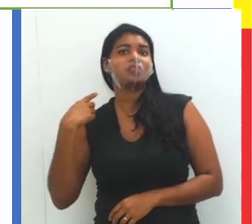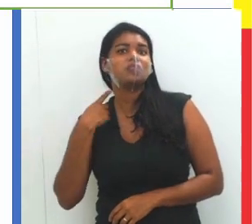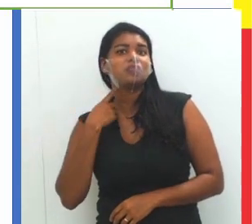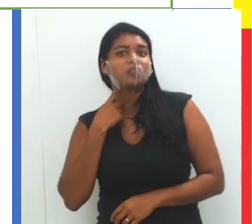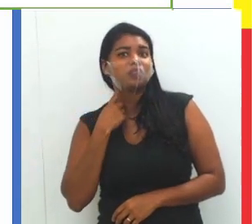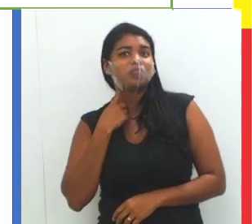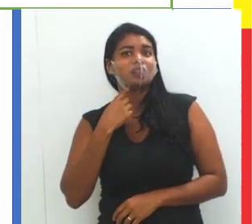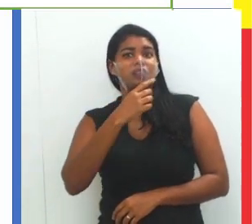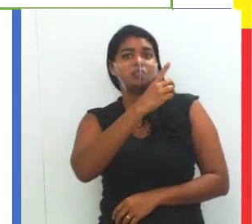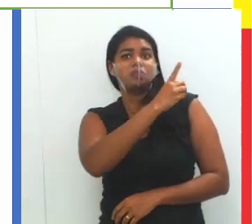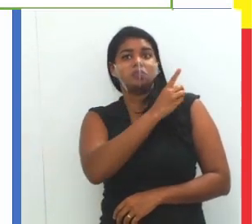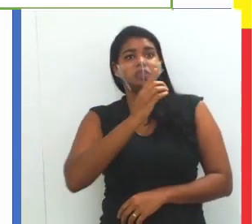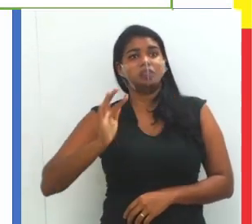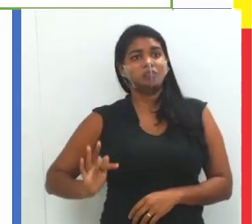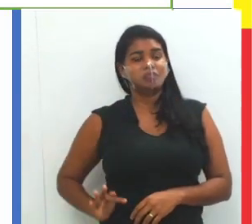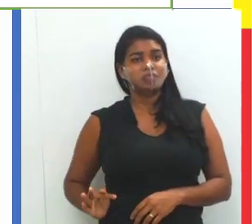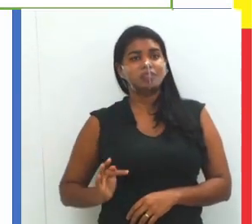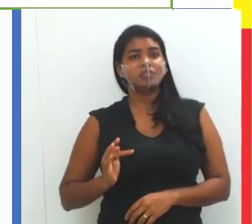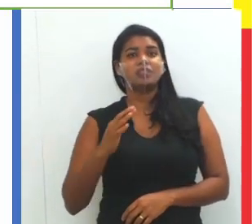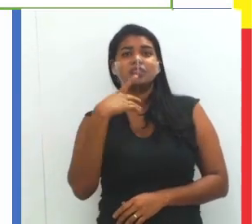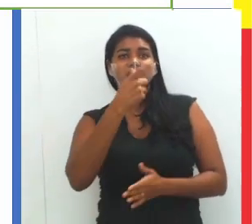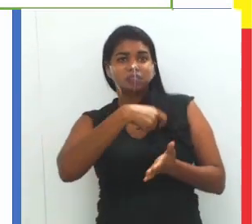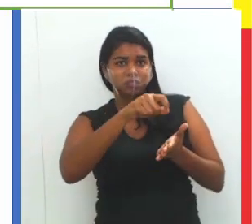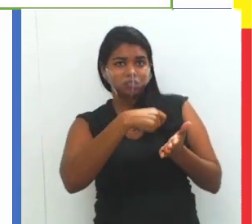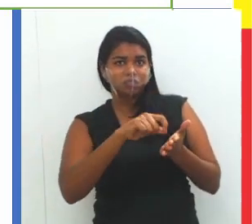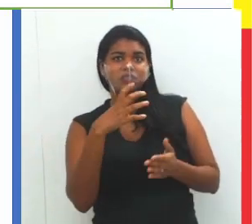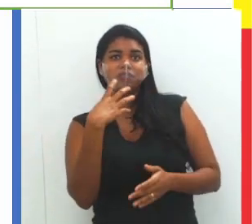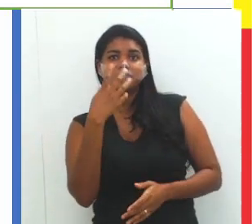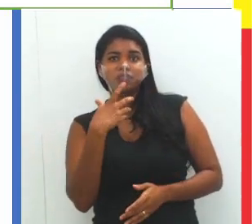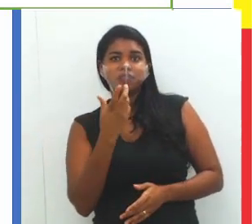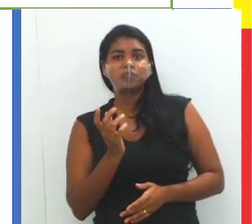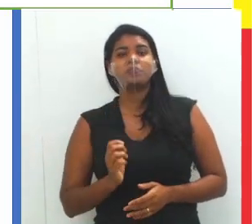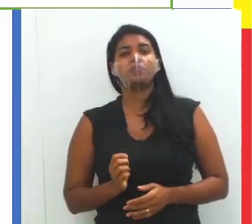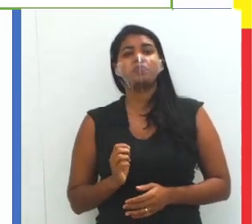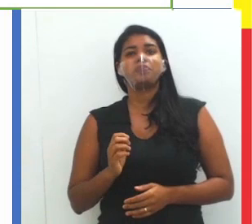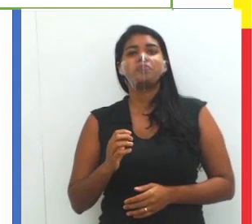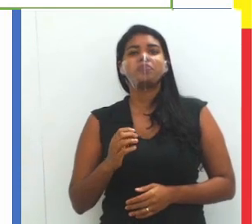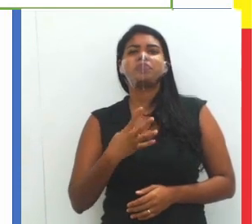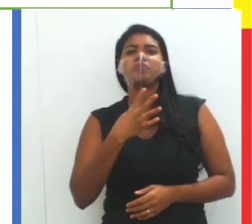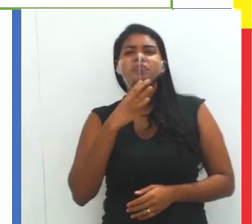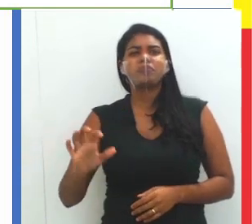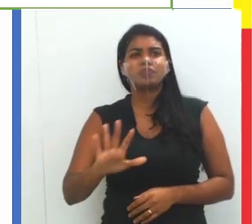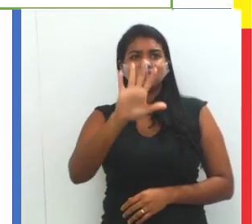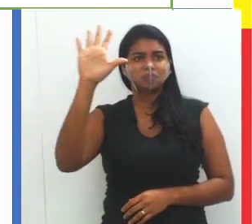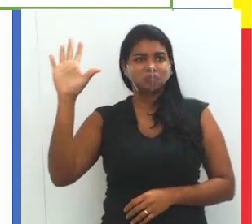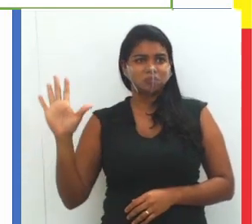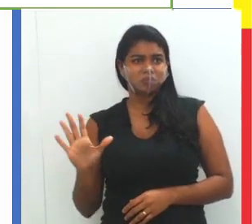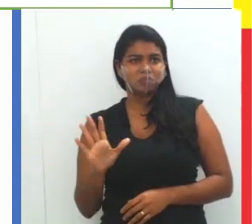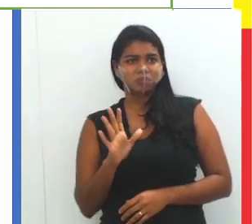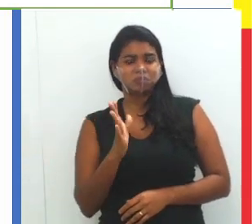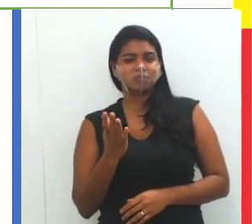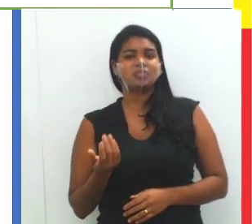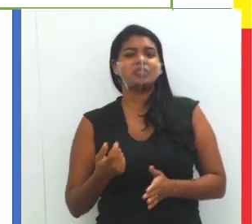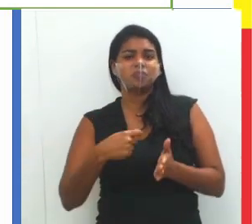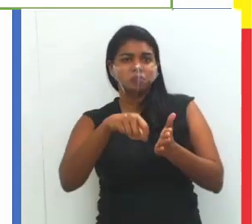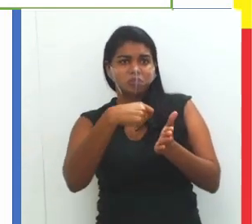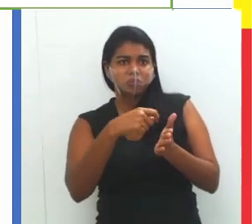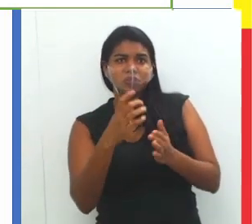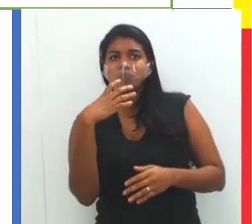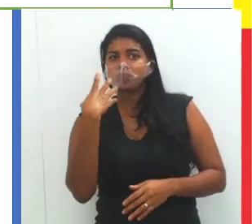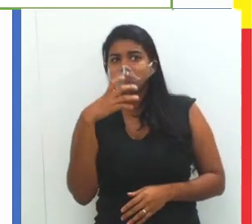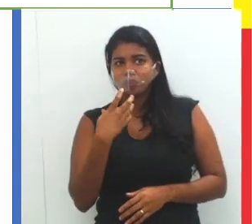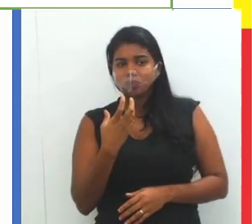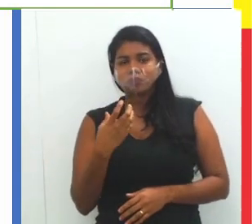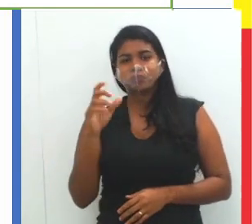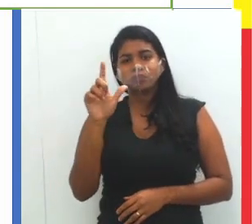deputado federal e compositor, né, brasileiro. E é nacionalmente conhecido como parceiro de Luiz